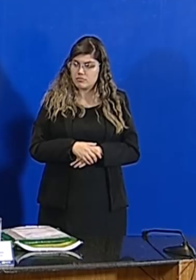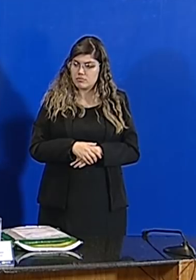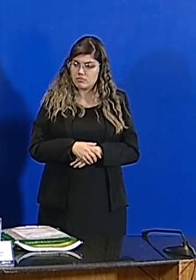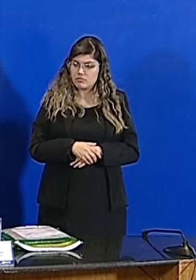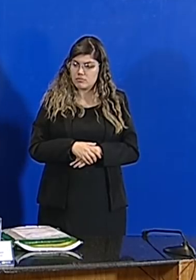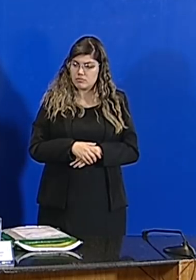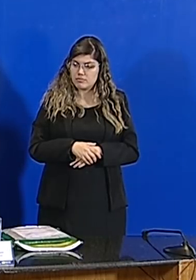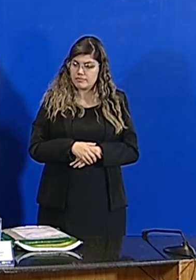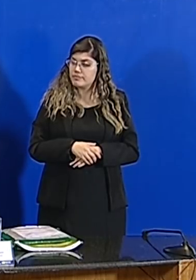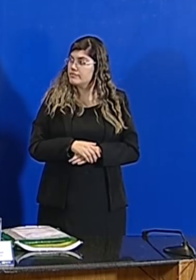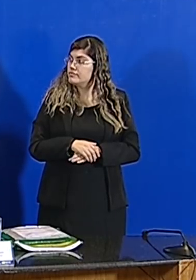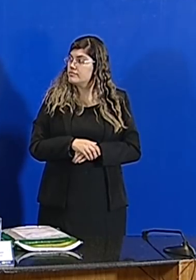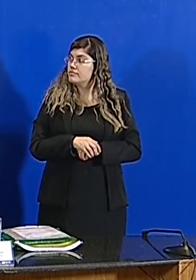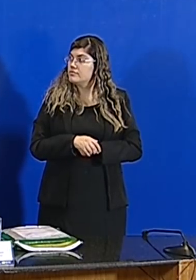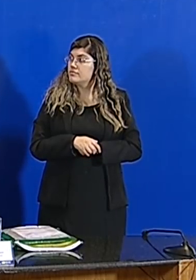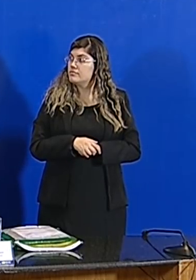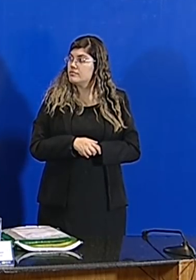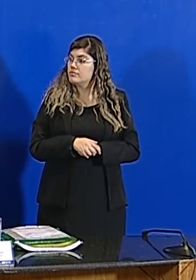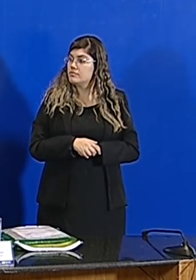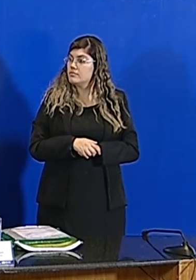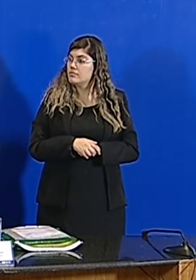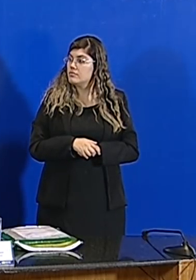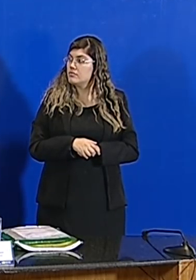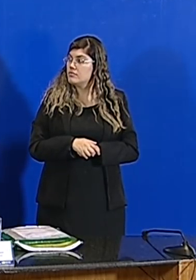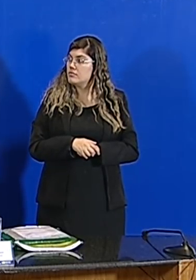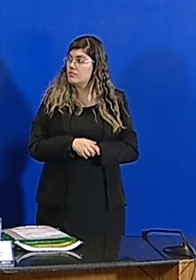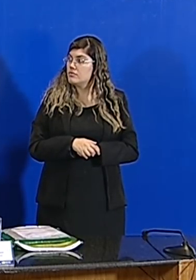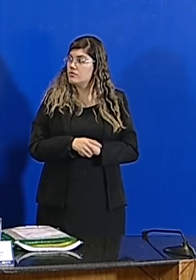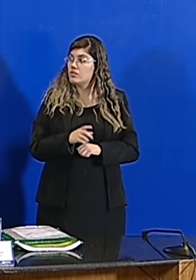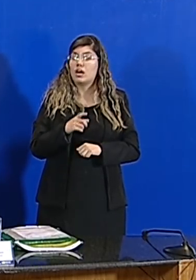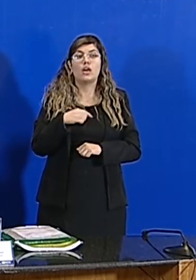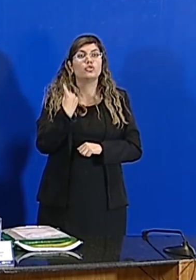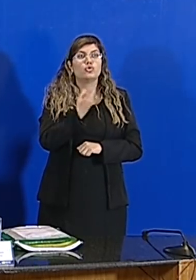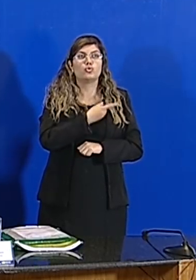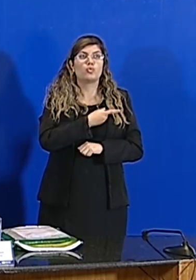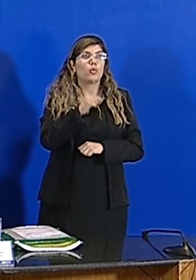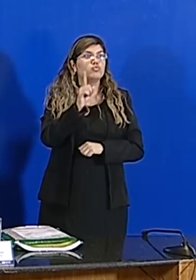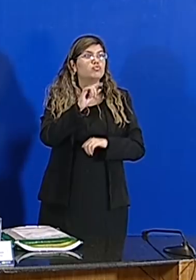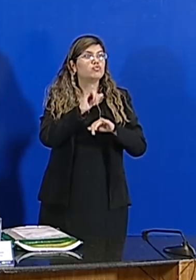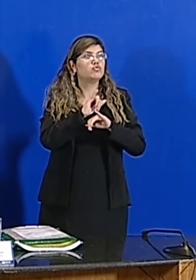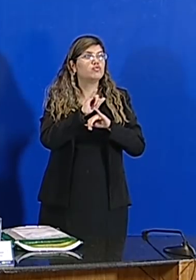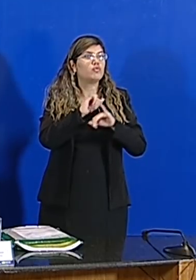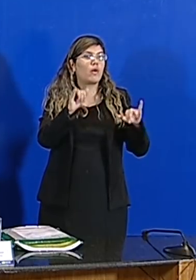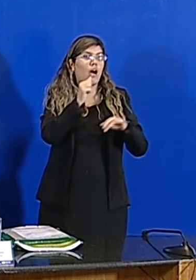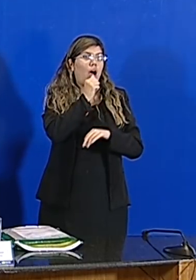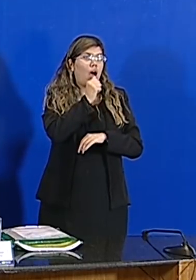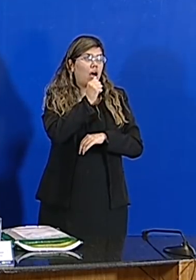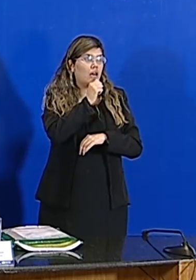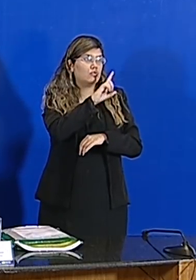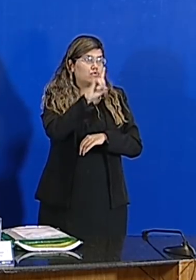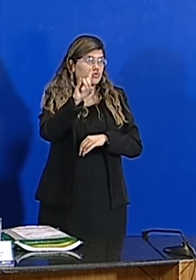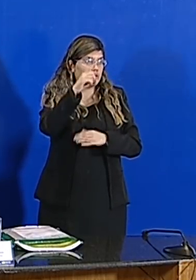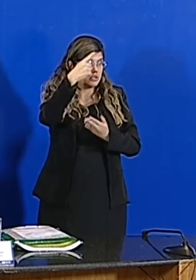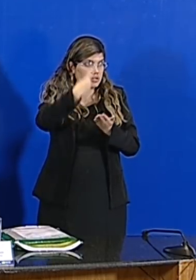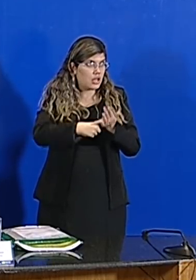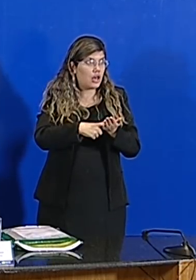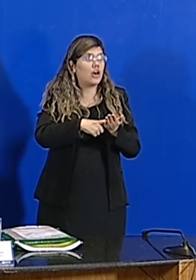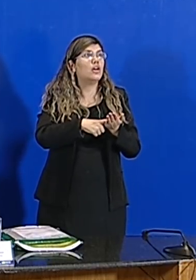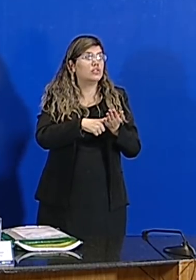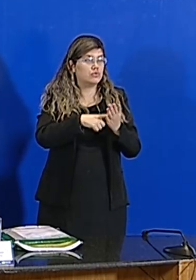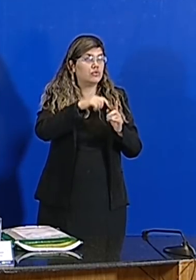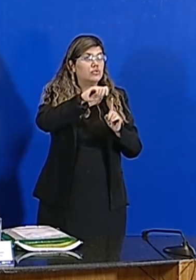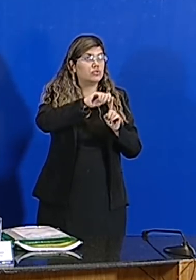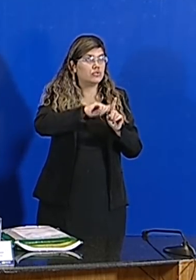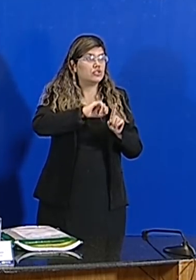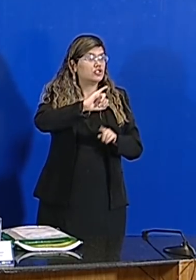A gente ainda não divulga o dia que é o dia certo em janeiro, vai ser em janeiro